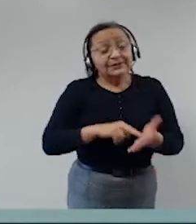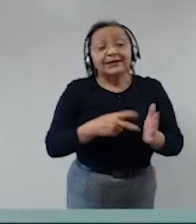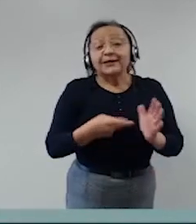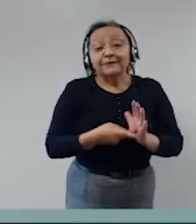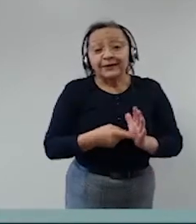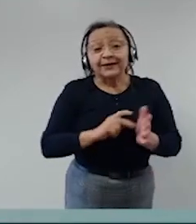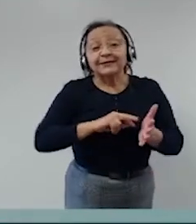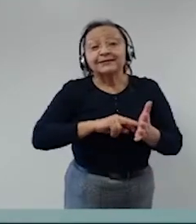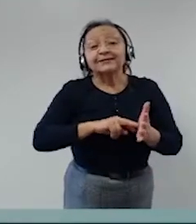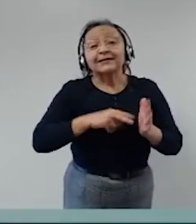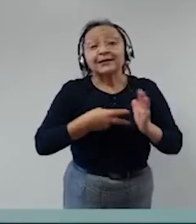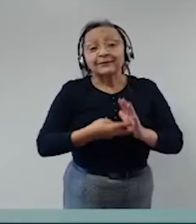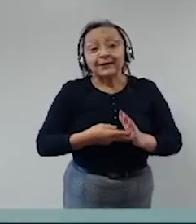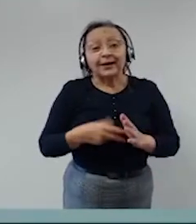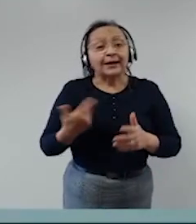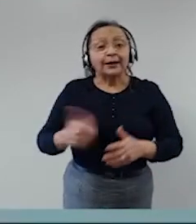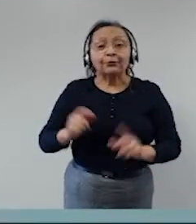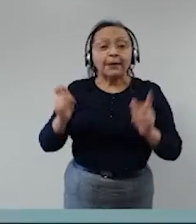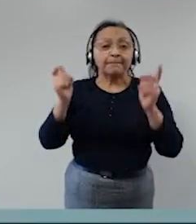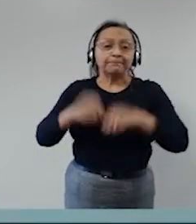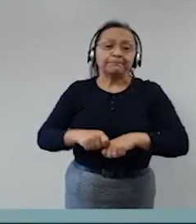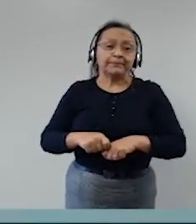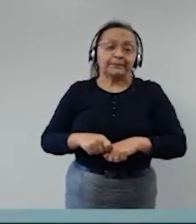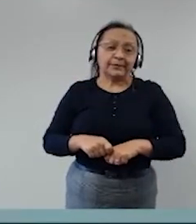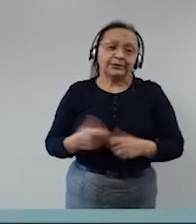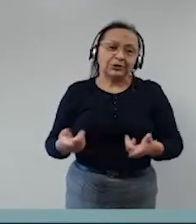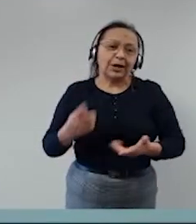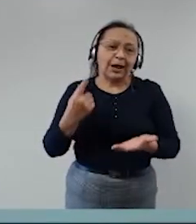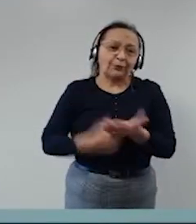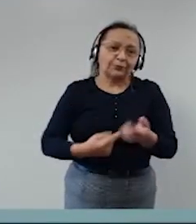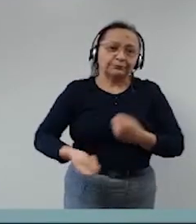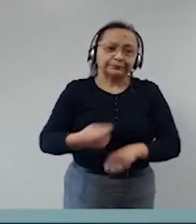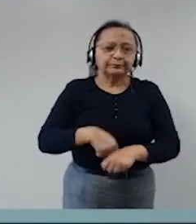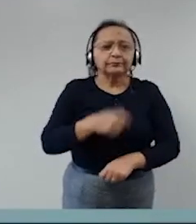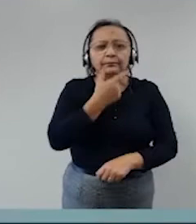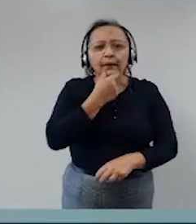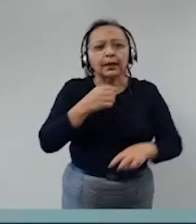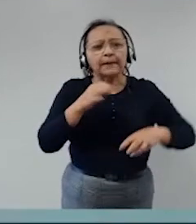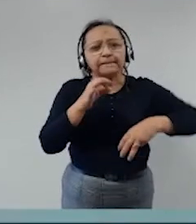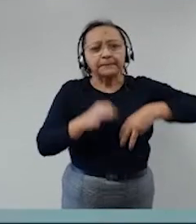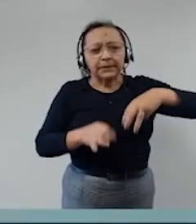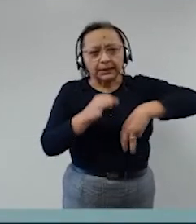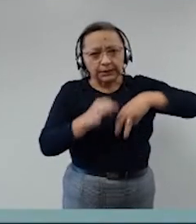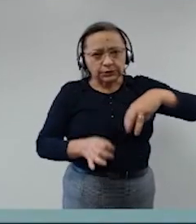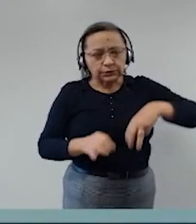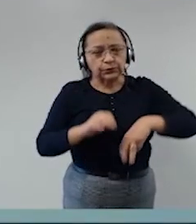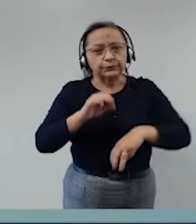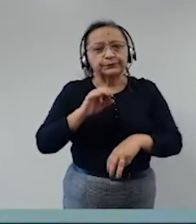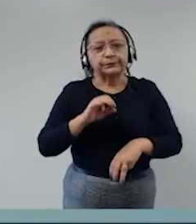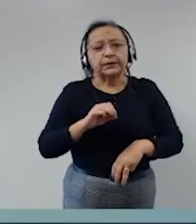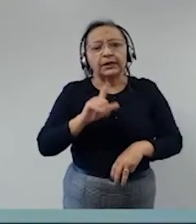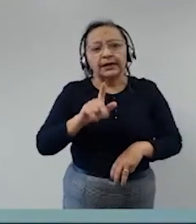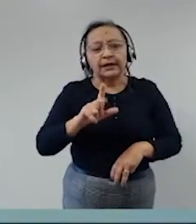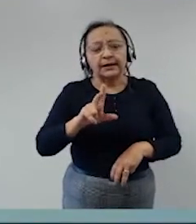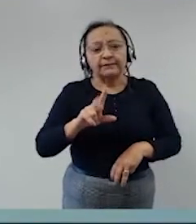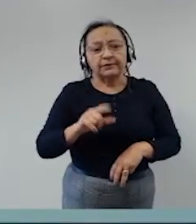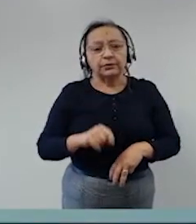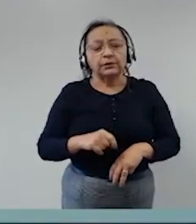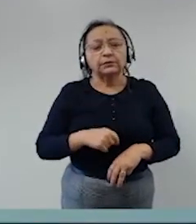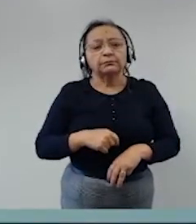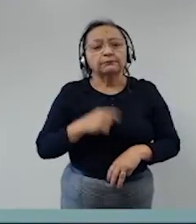não existe a possibilidade de adoção. O ministro Lewandowski foi muito feliz quando recebeu a ação